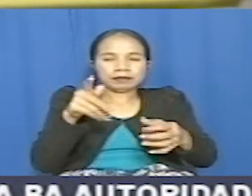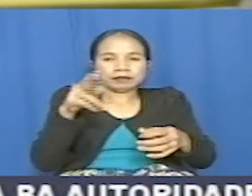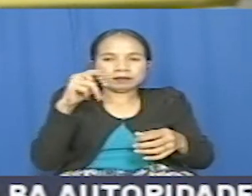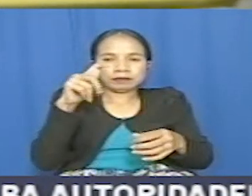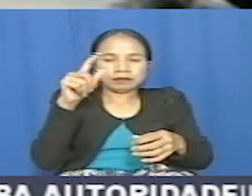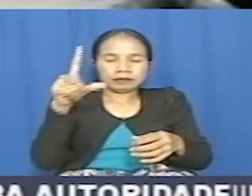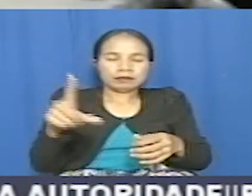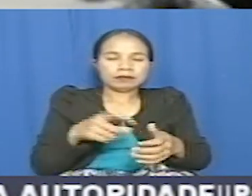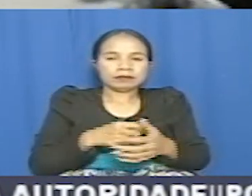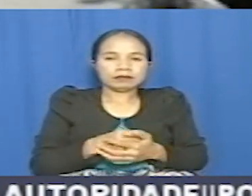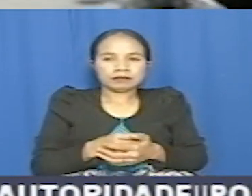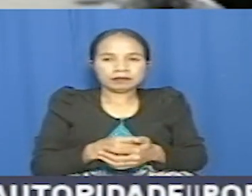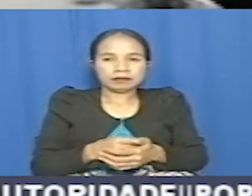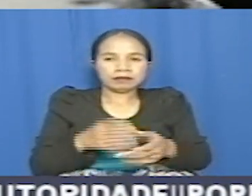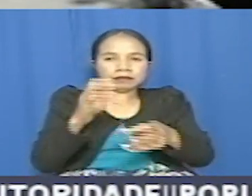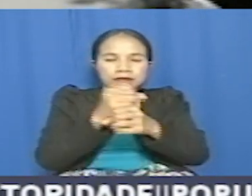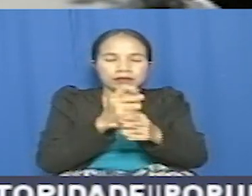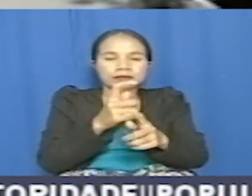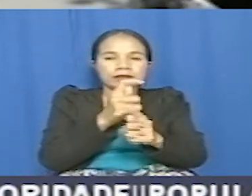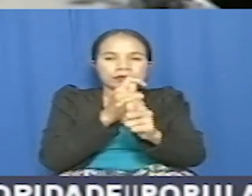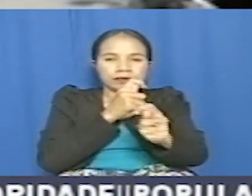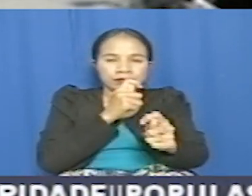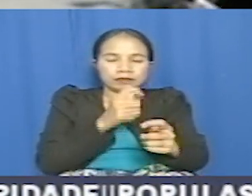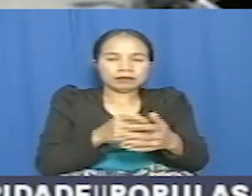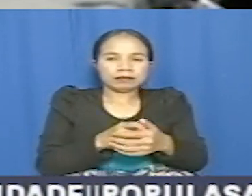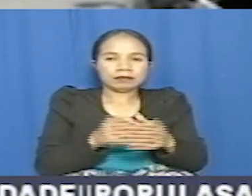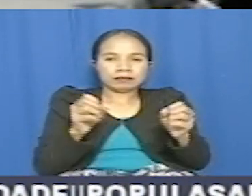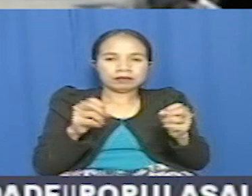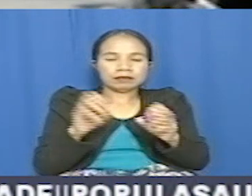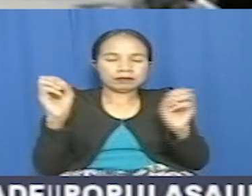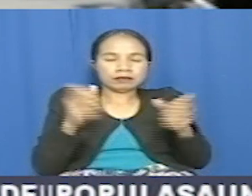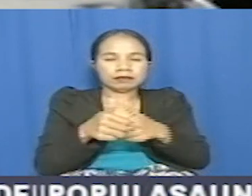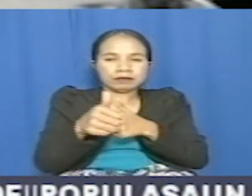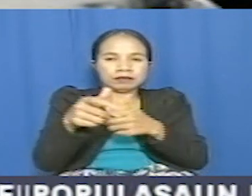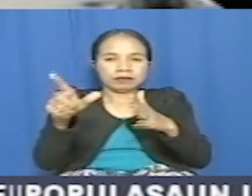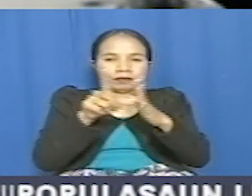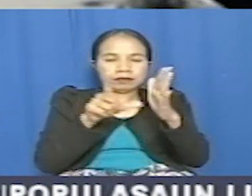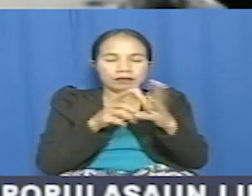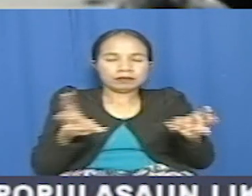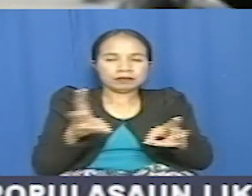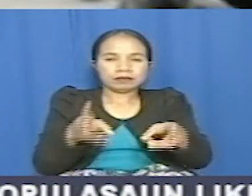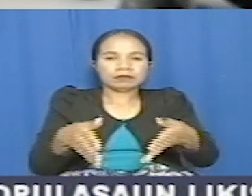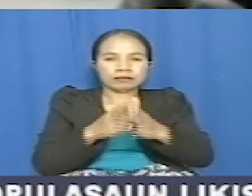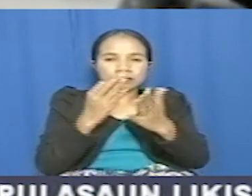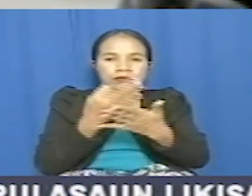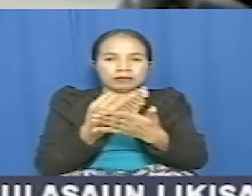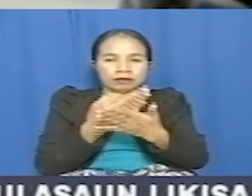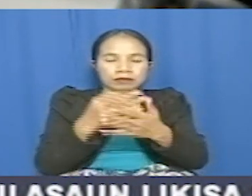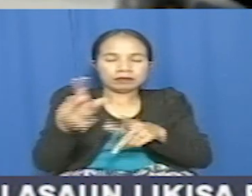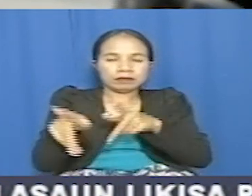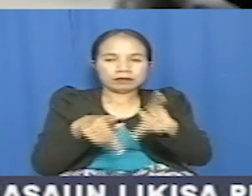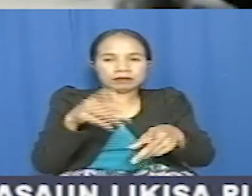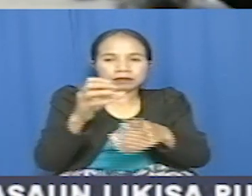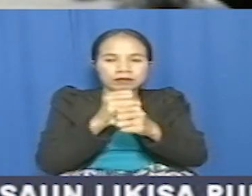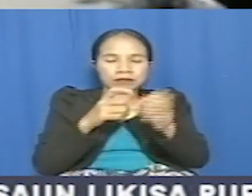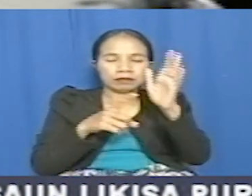Unidade Trânsito Balun, prendete a transporte, viola sinais trânsito no russo ou samba infrator. Rafo em